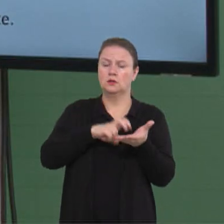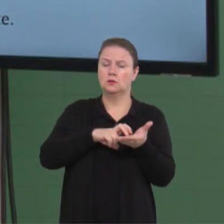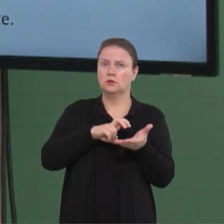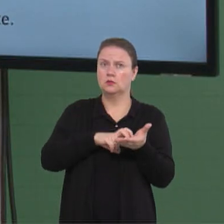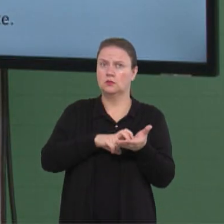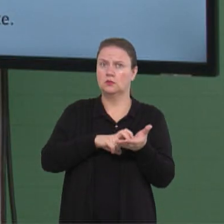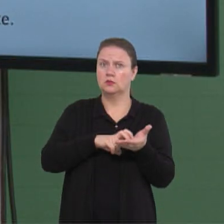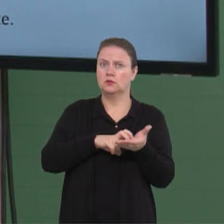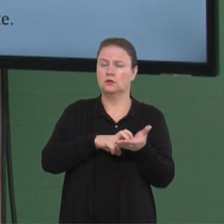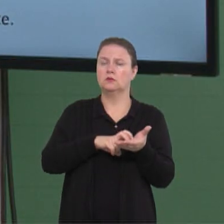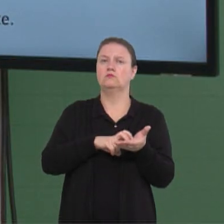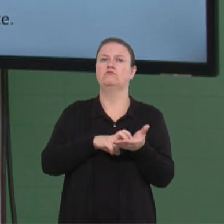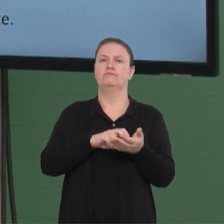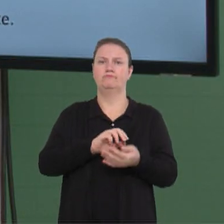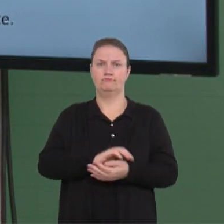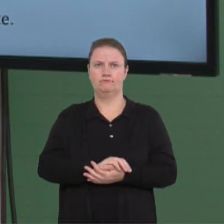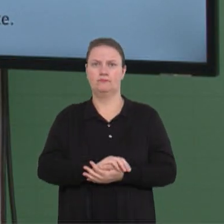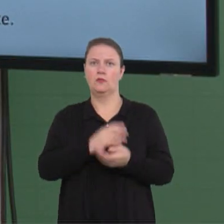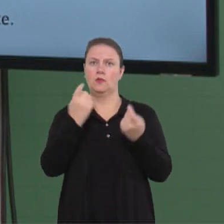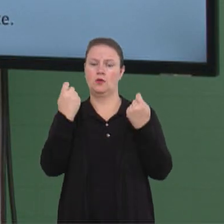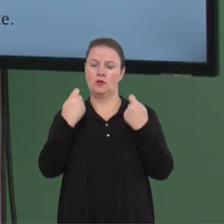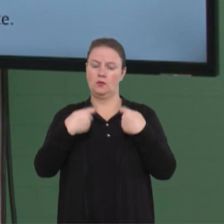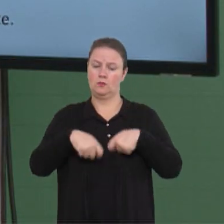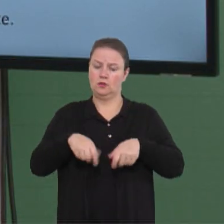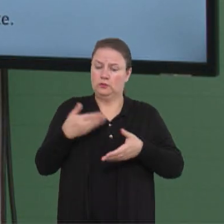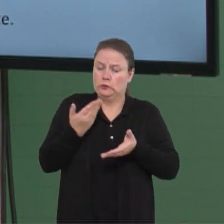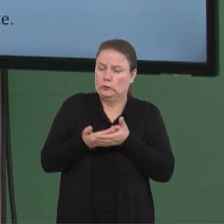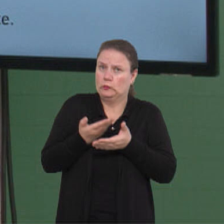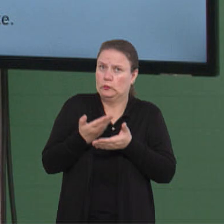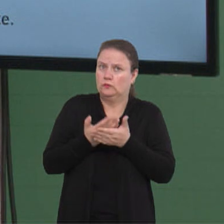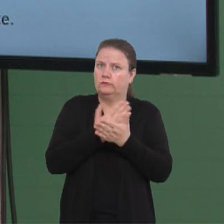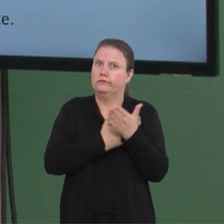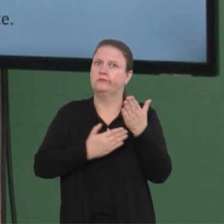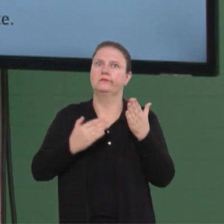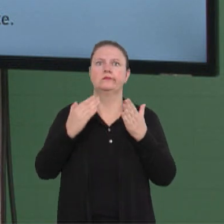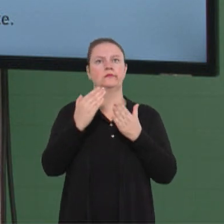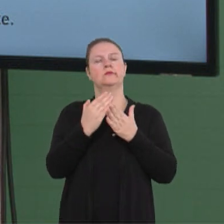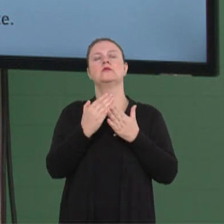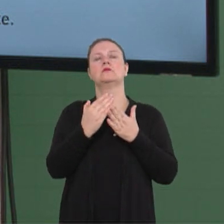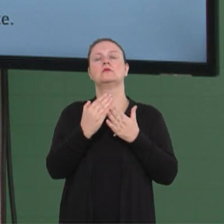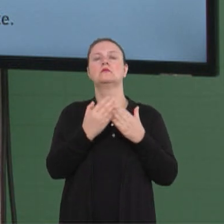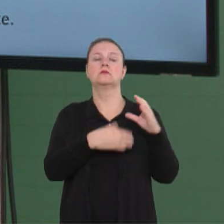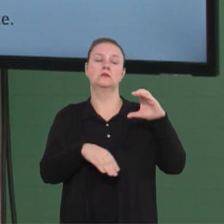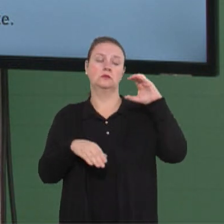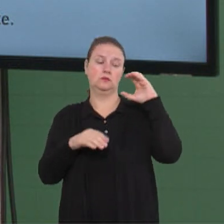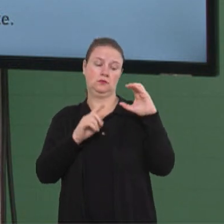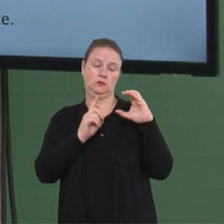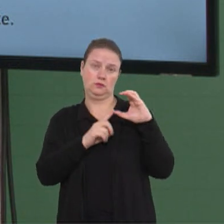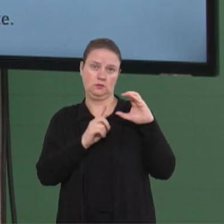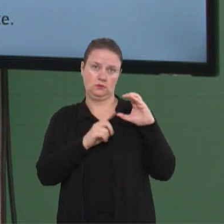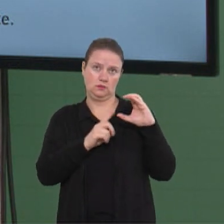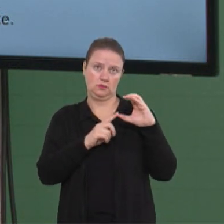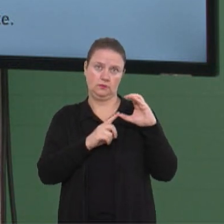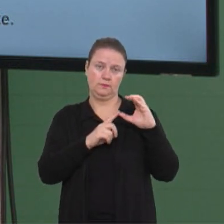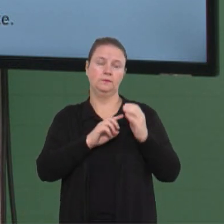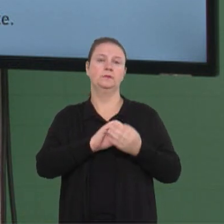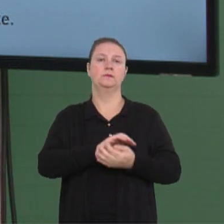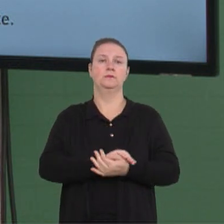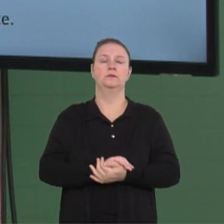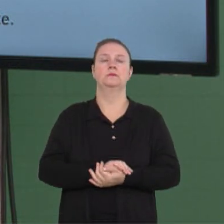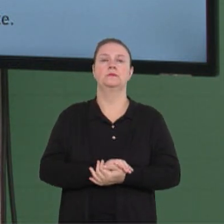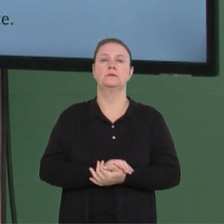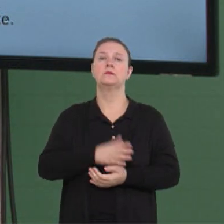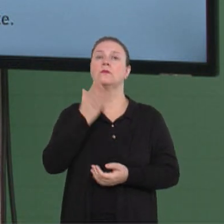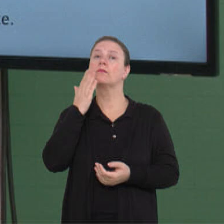letra b recheio ministério more ele deveria estudar mais se letra c the kids are hungry